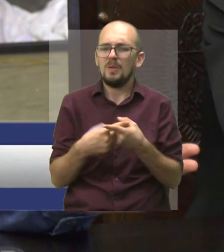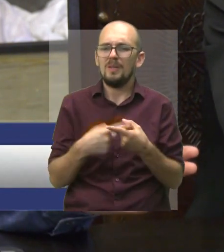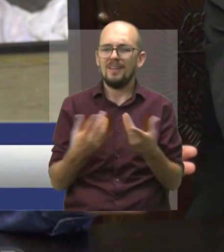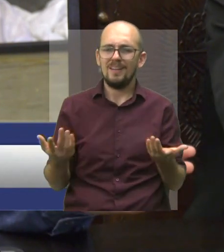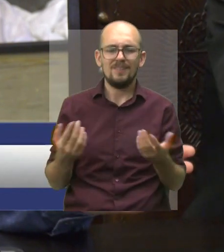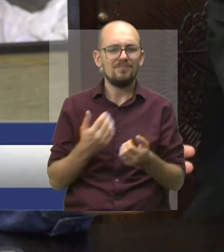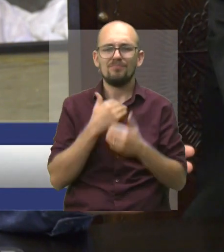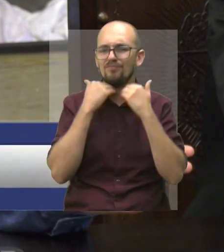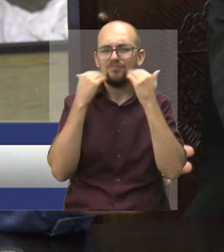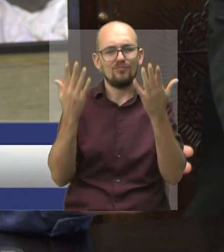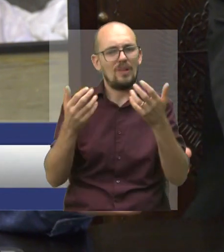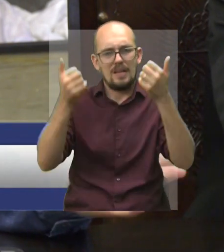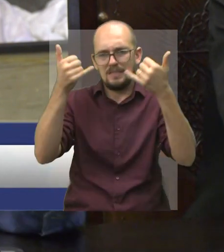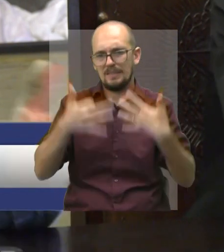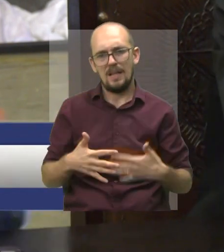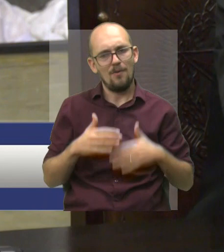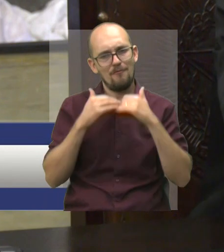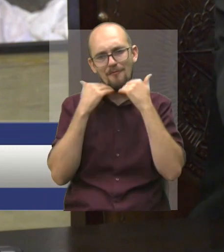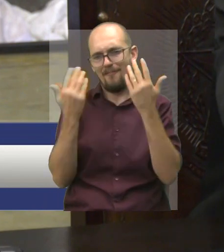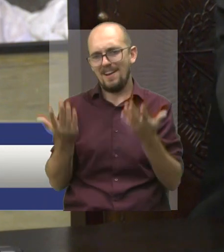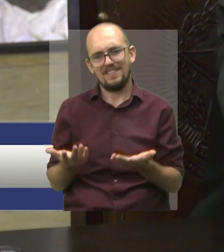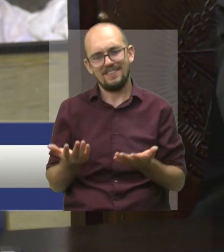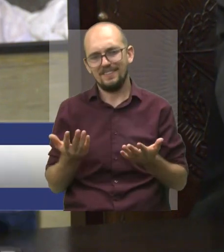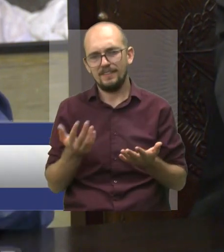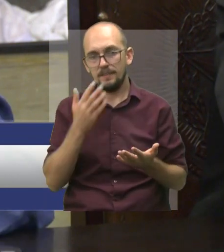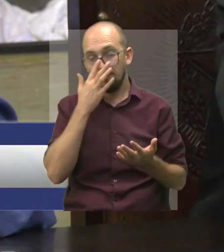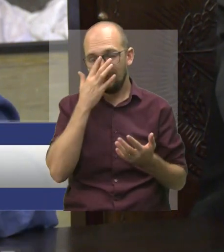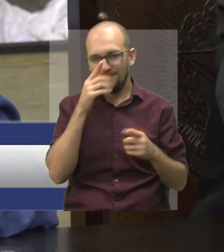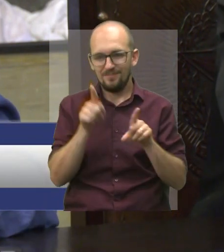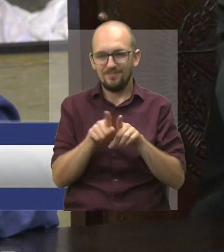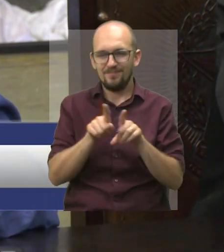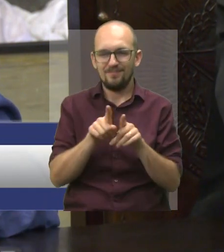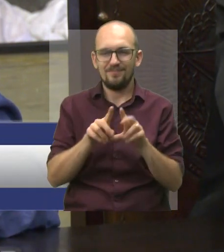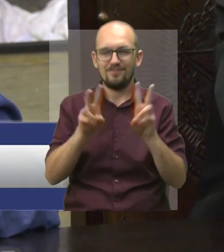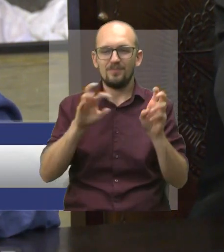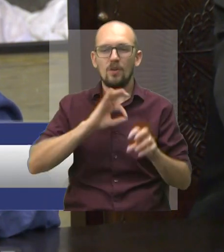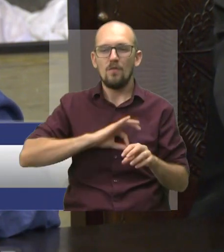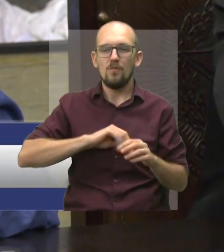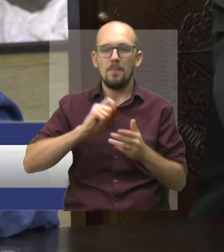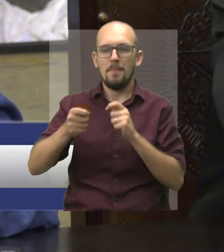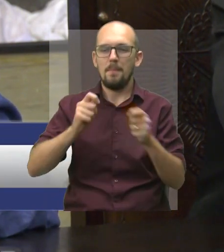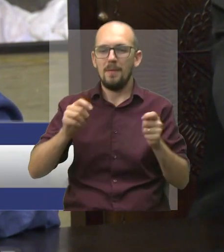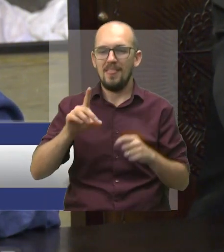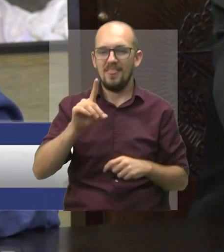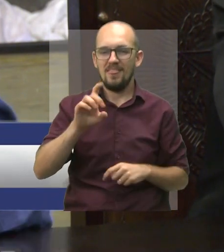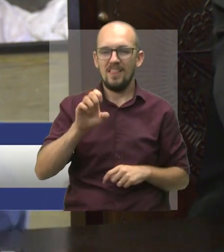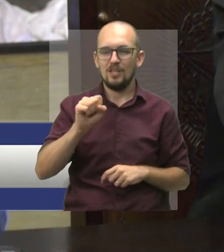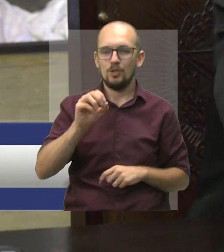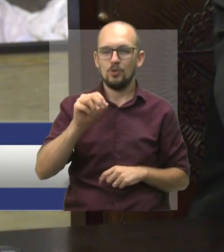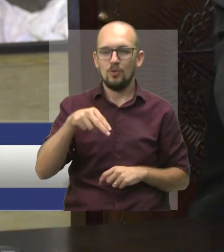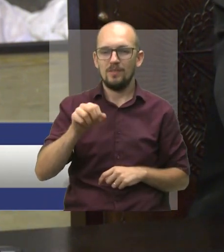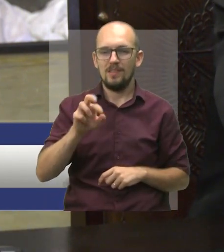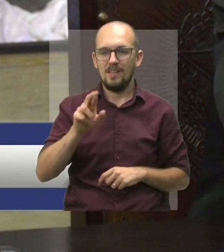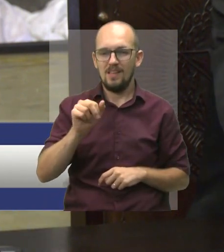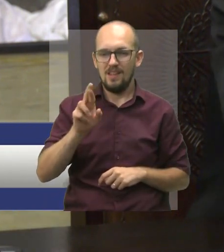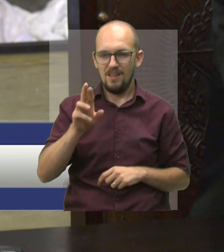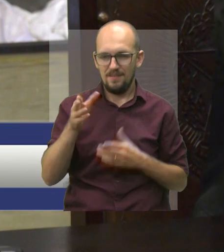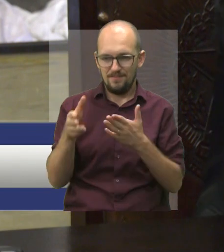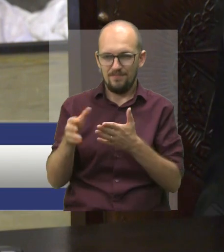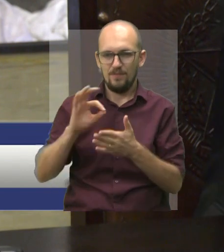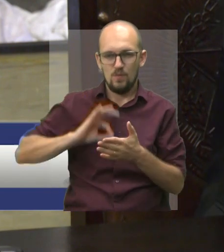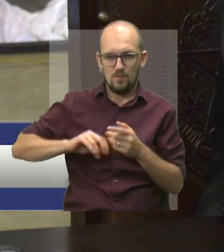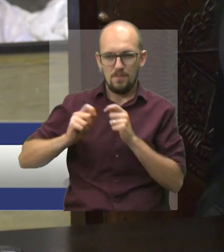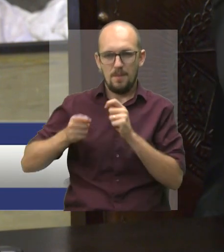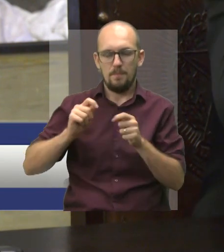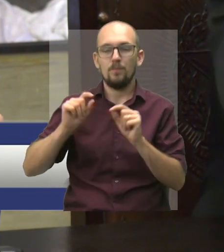Não existe. Outra coisa, desoneração da folha de pagamento. Desonerar a folha de pagamento é